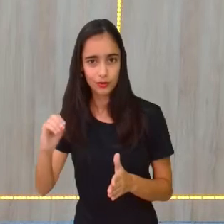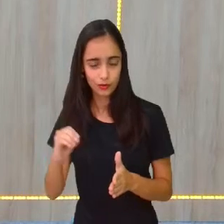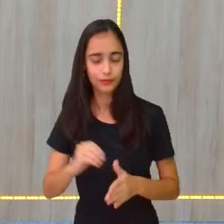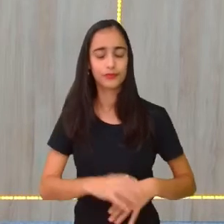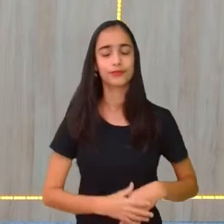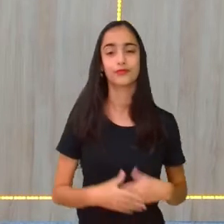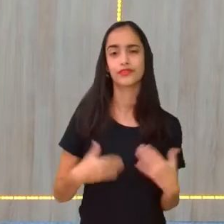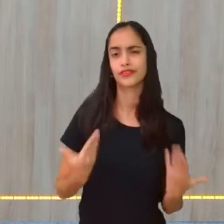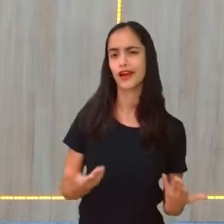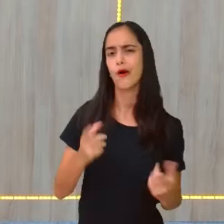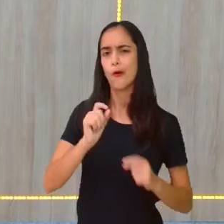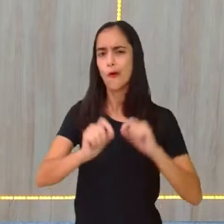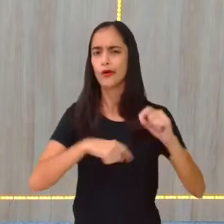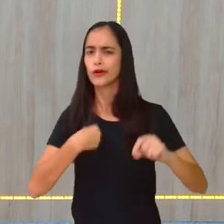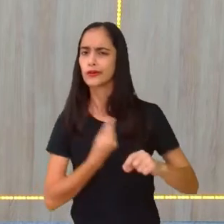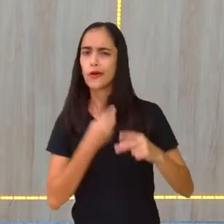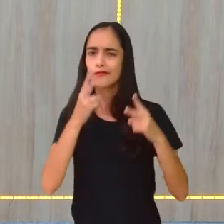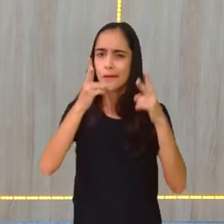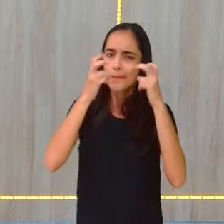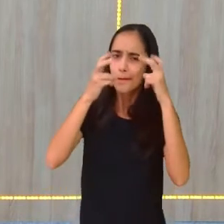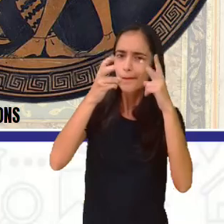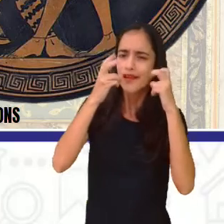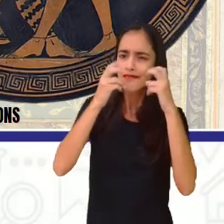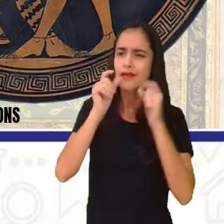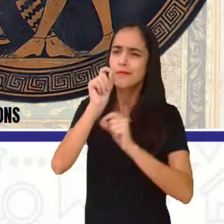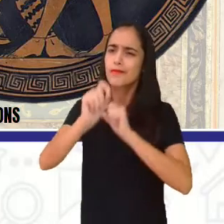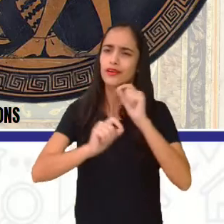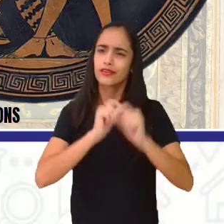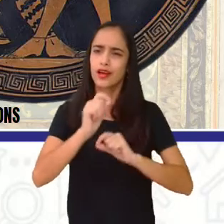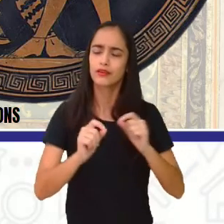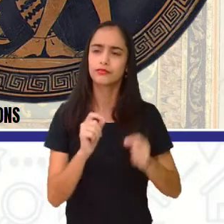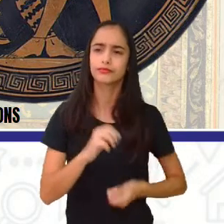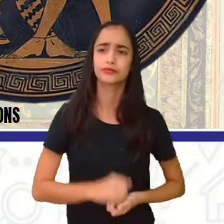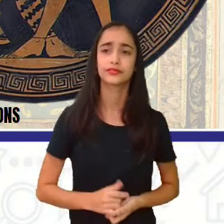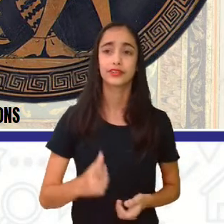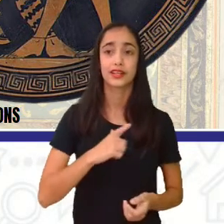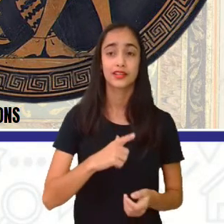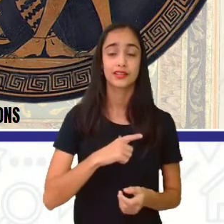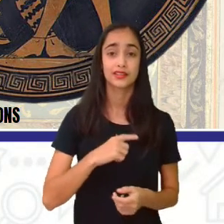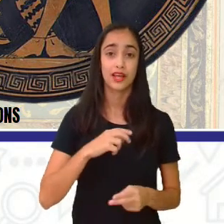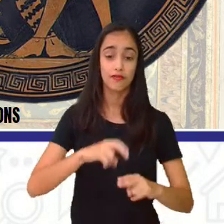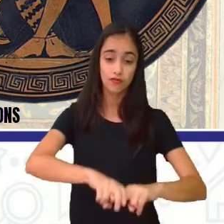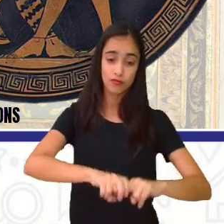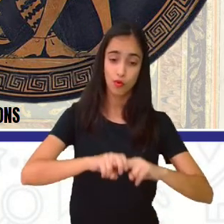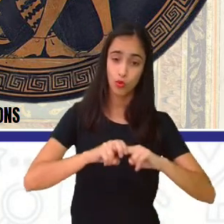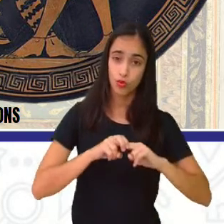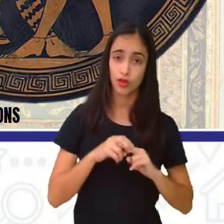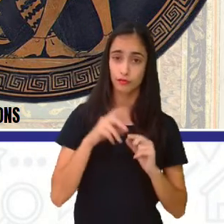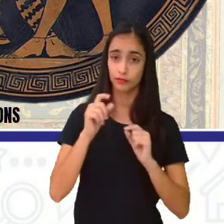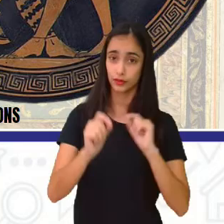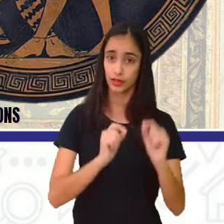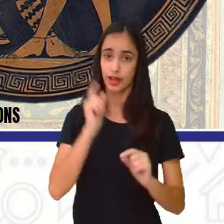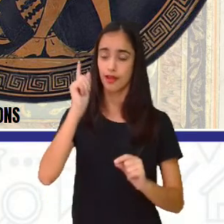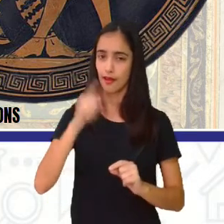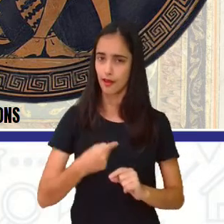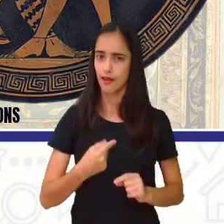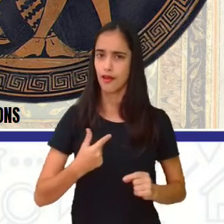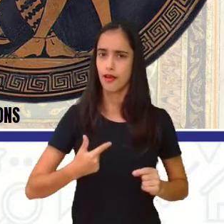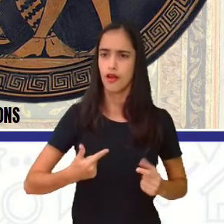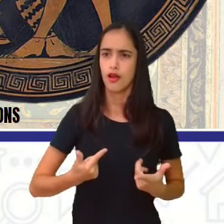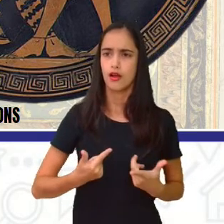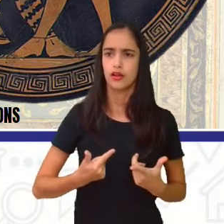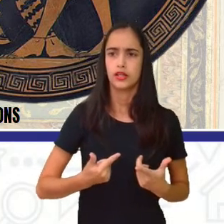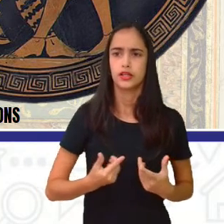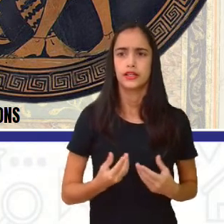que, no tocante a essa guerra, a principal causa foi a disputa entre gregos e persas